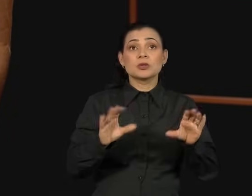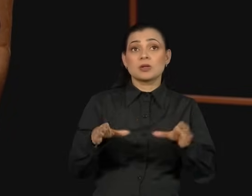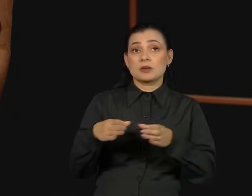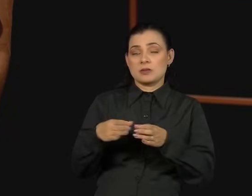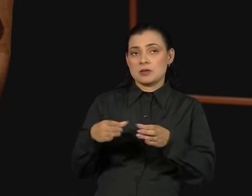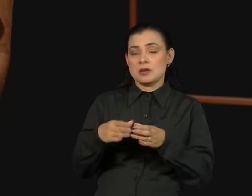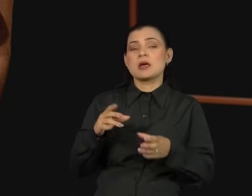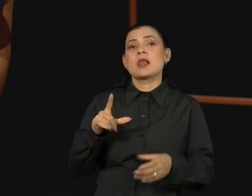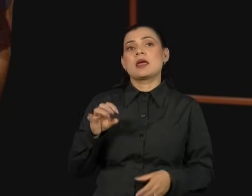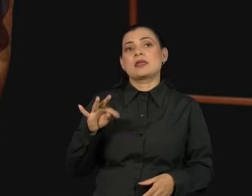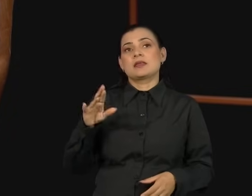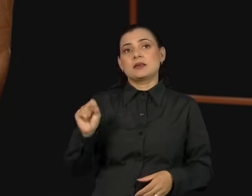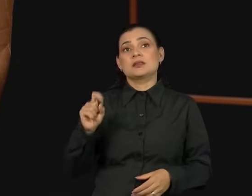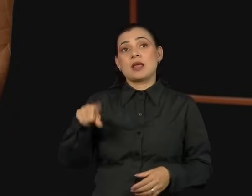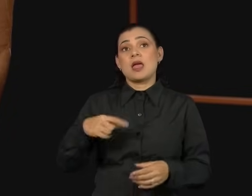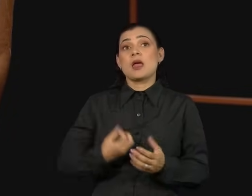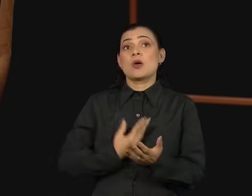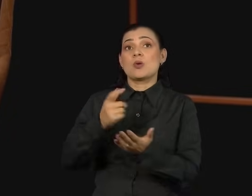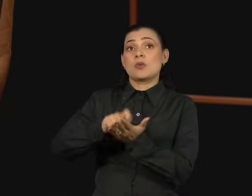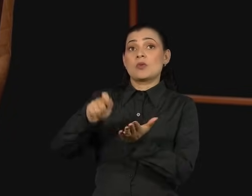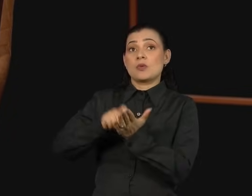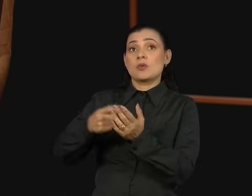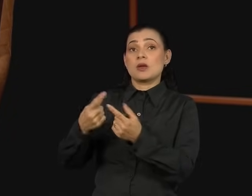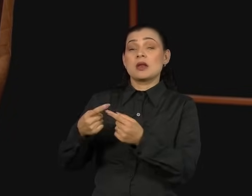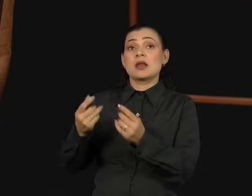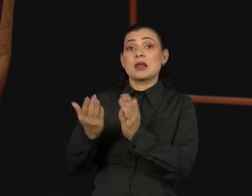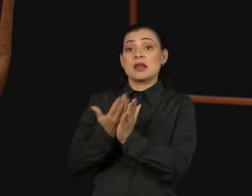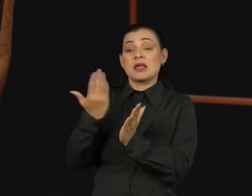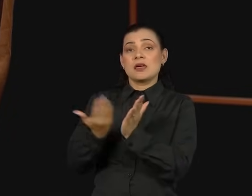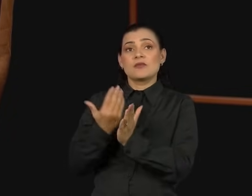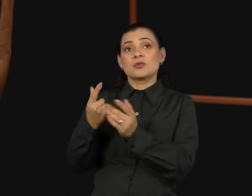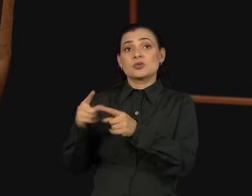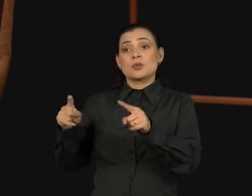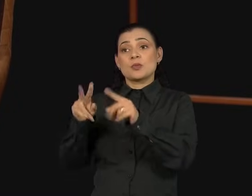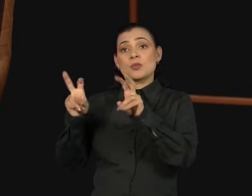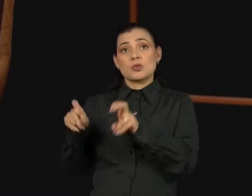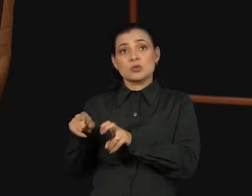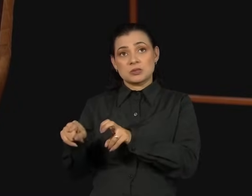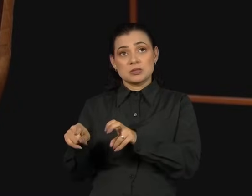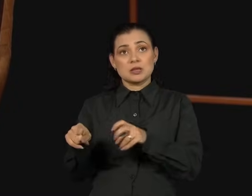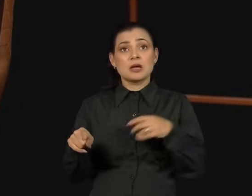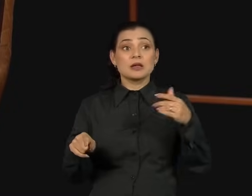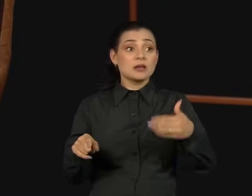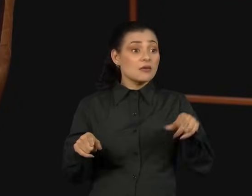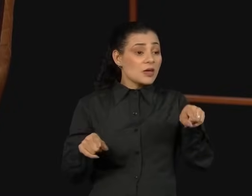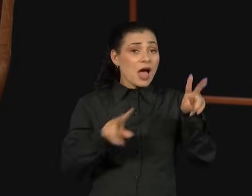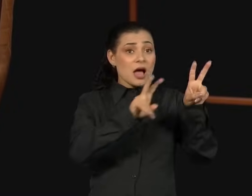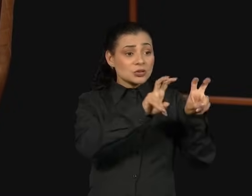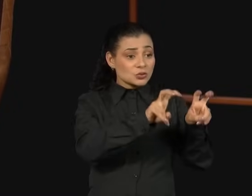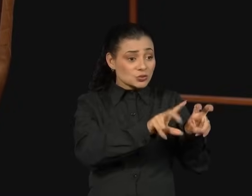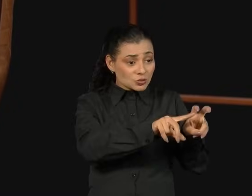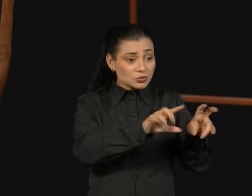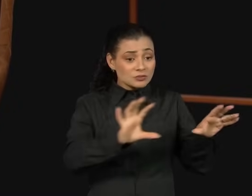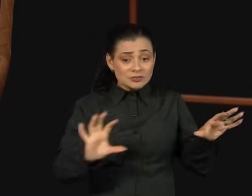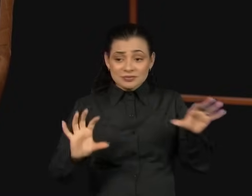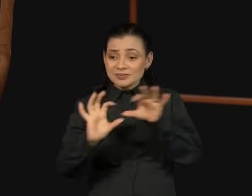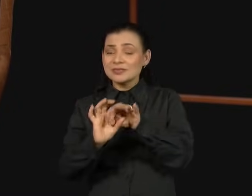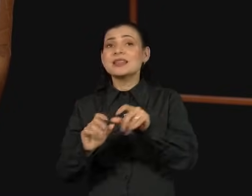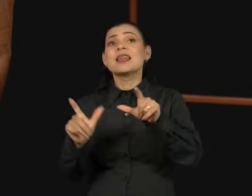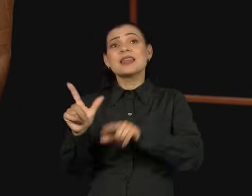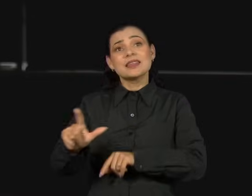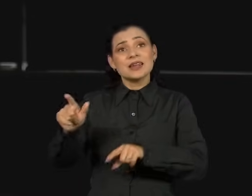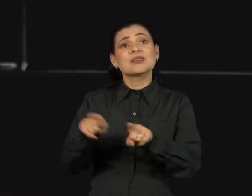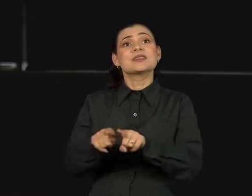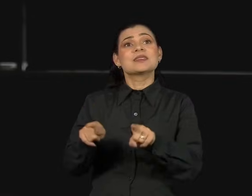Letras, vai sair um livro de escrito sobre música. Mas eu fui ver, quando foram reunidos, todos são também sobre